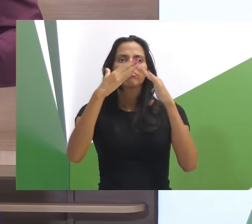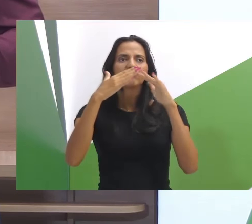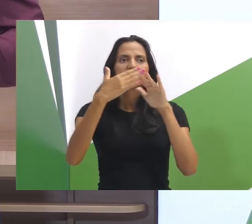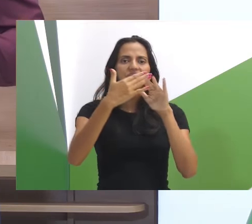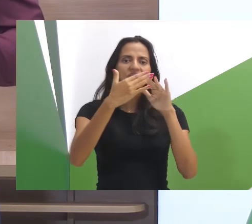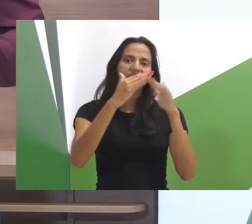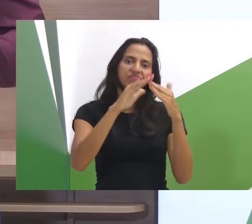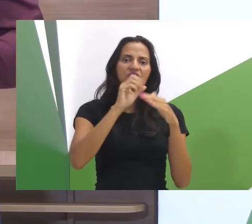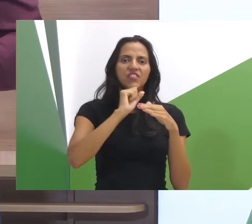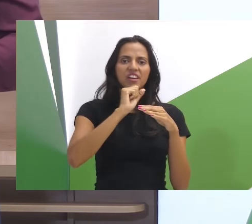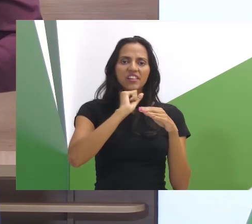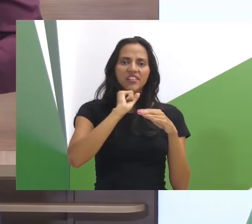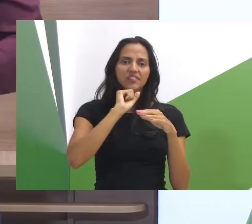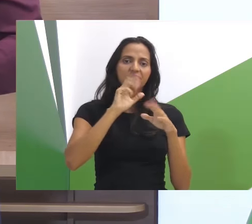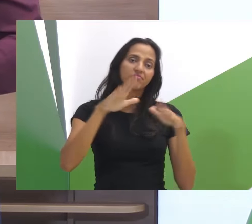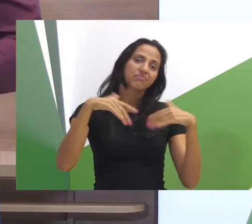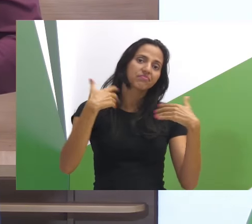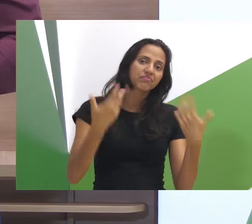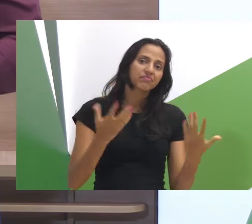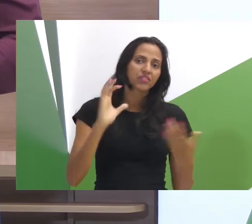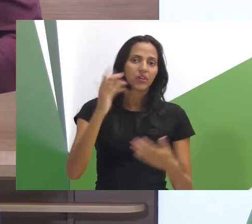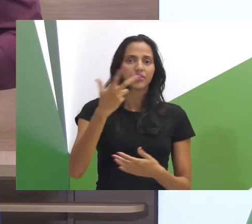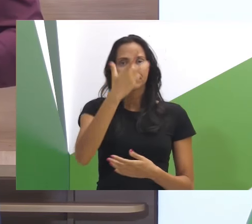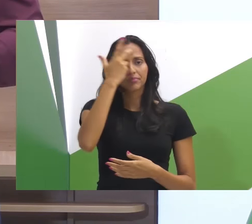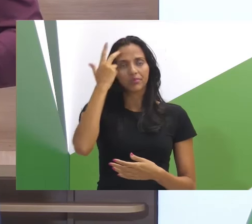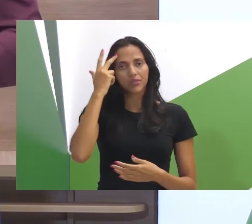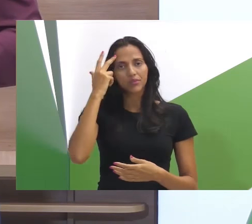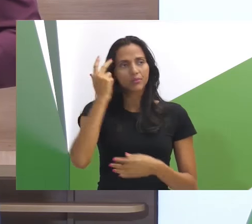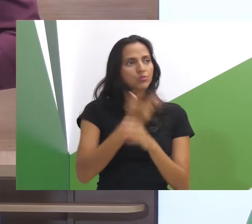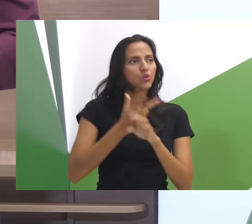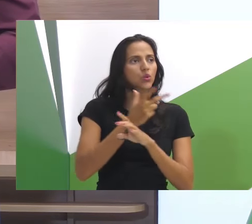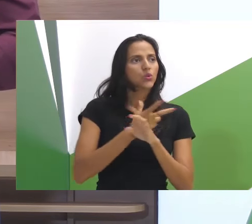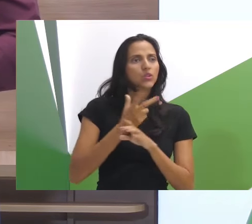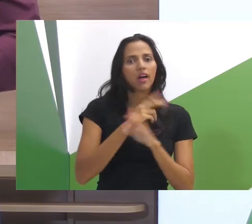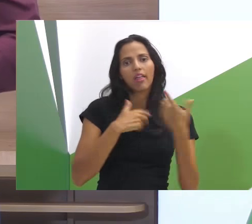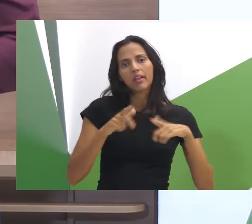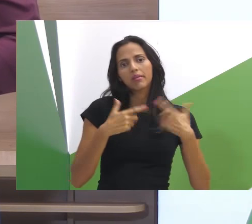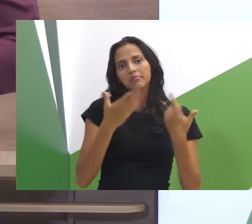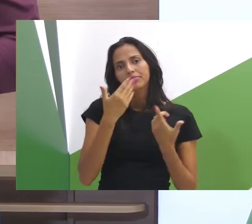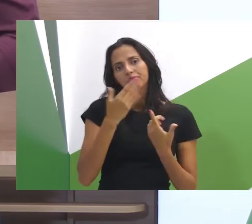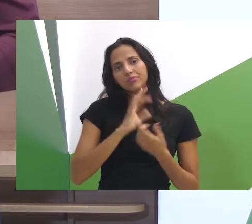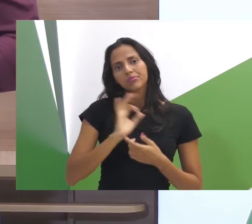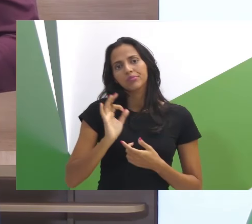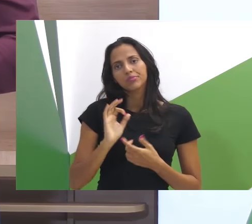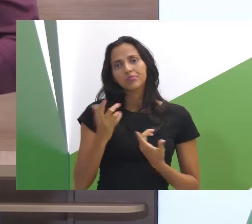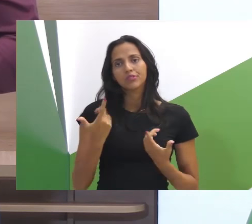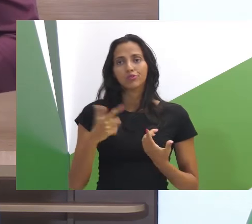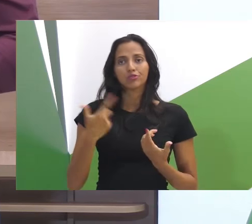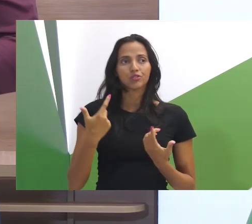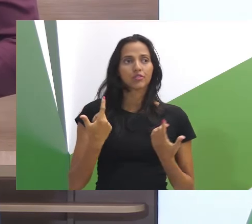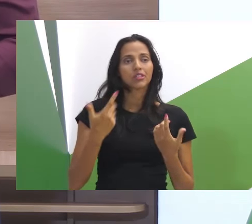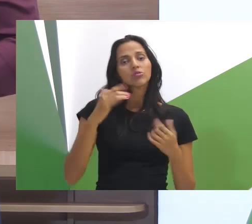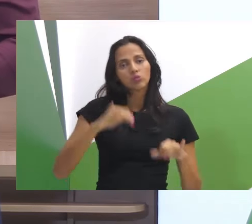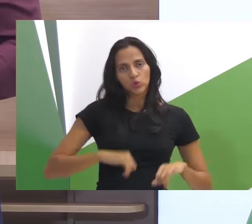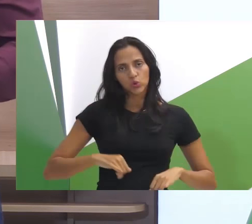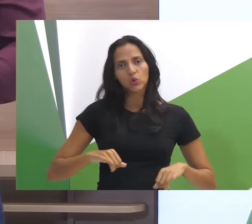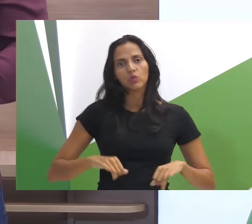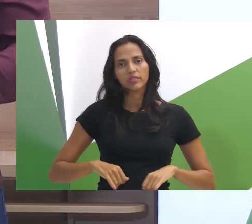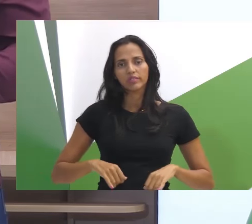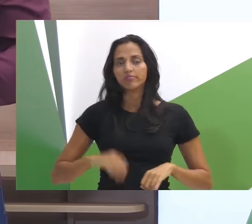uma instituição muito antiga, como eu falei lá no início, ela perdura hoje disfarçada de trabalhos